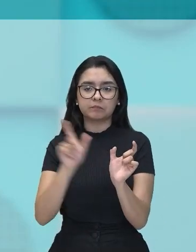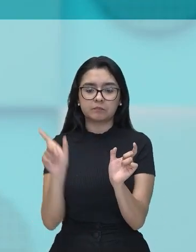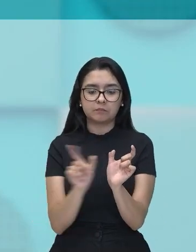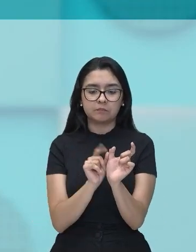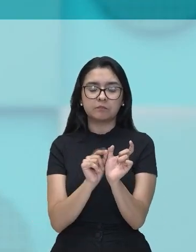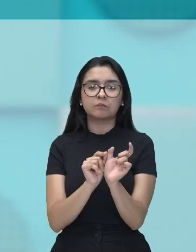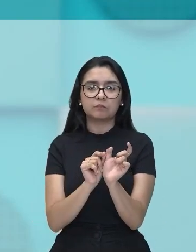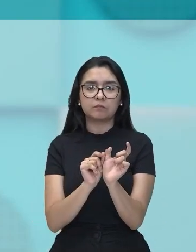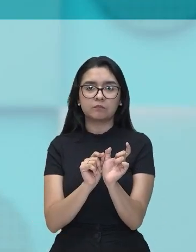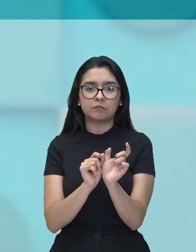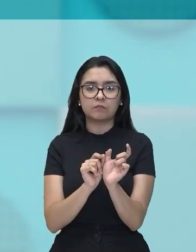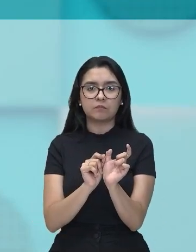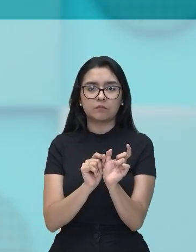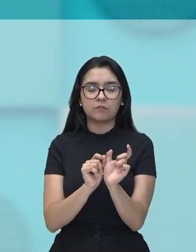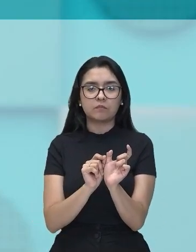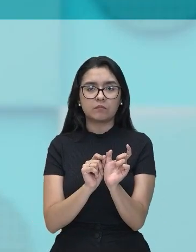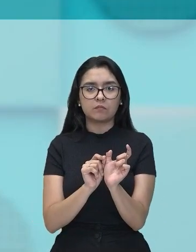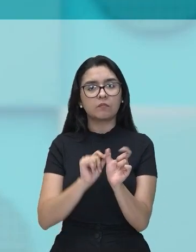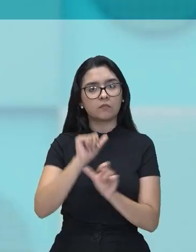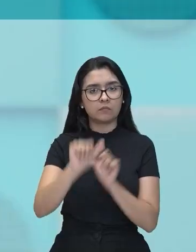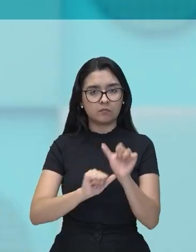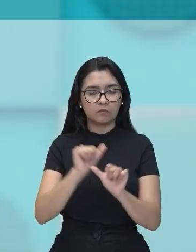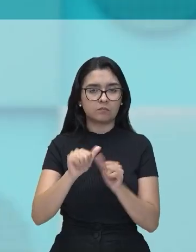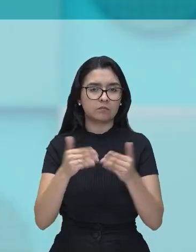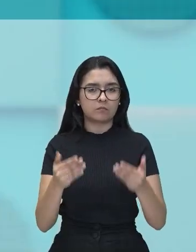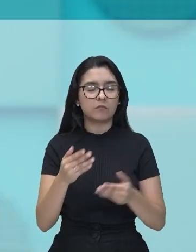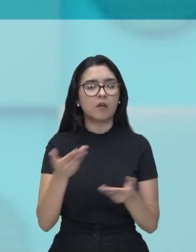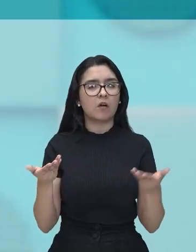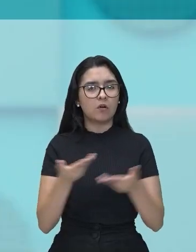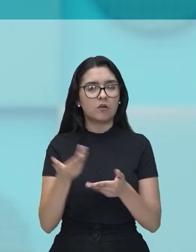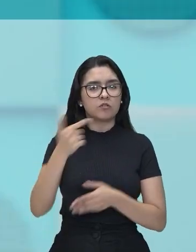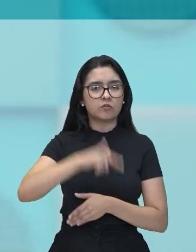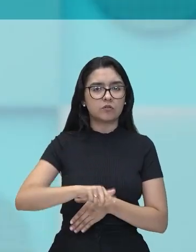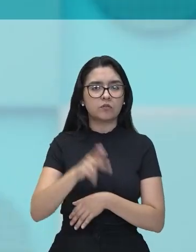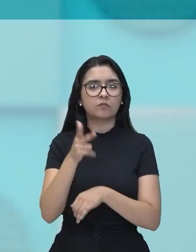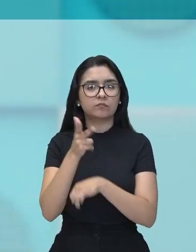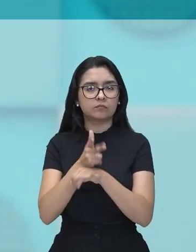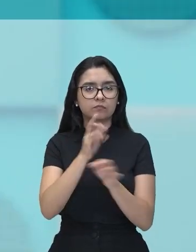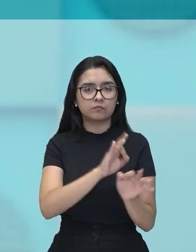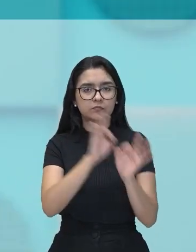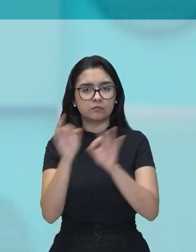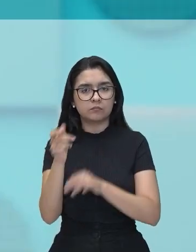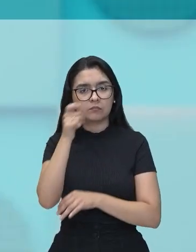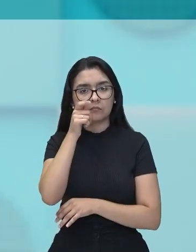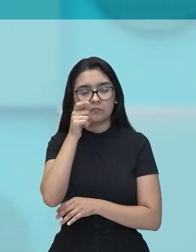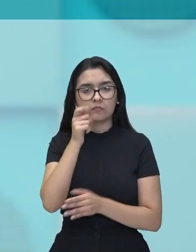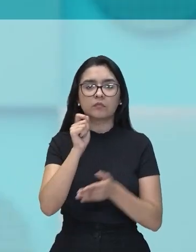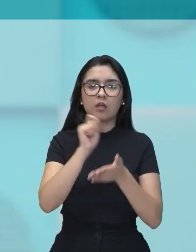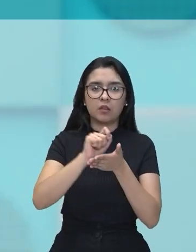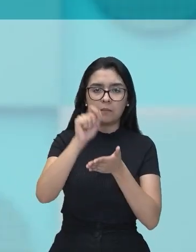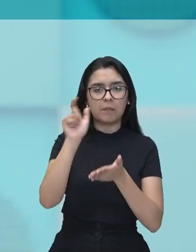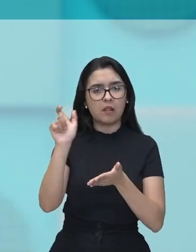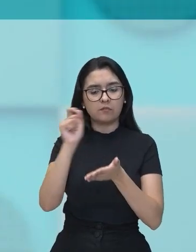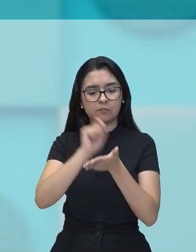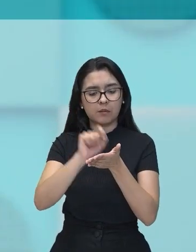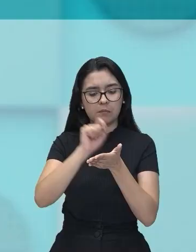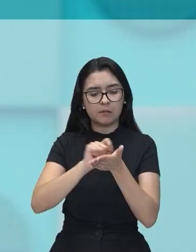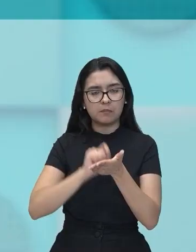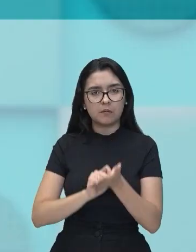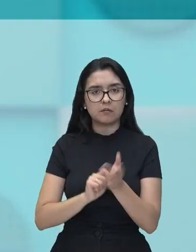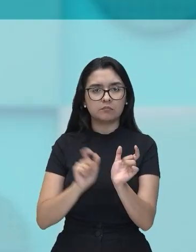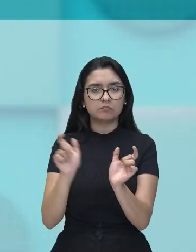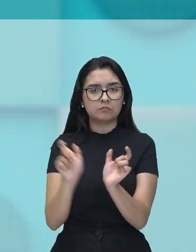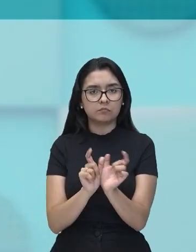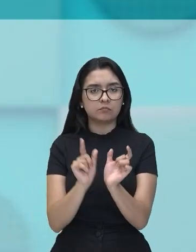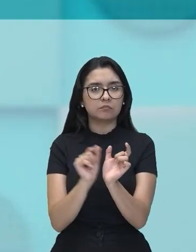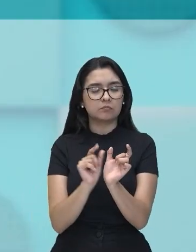desses sufixos. Então eu quero que vocês assistam mais uma vez o vídeo, anotem as palavras, as